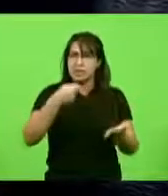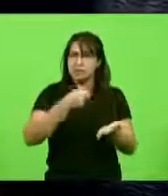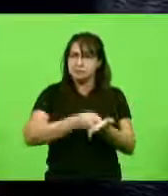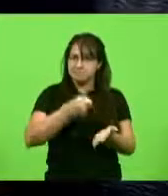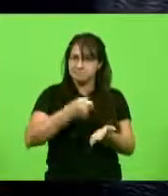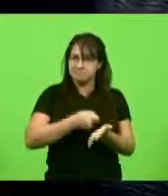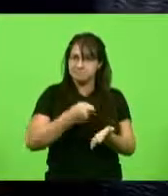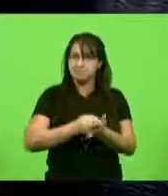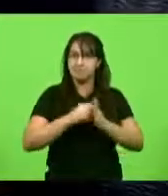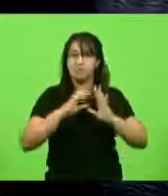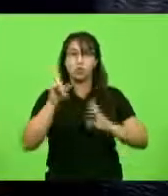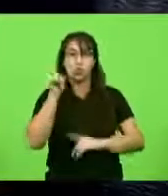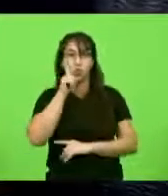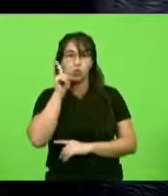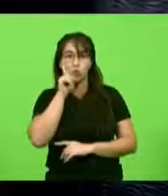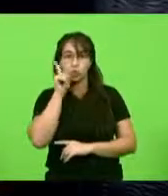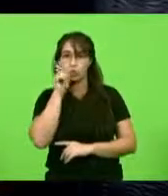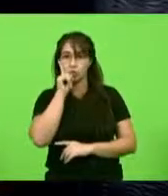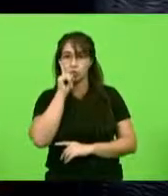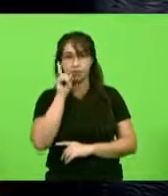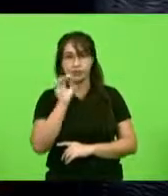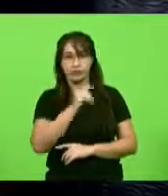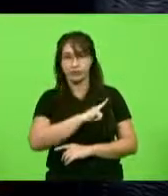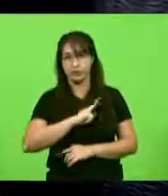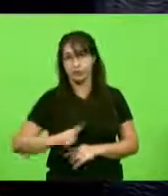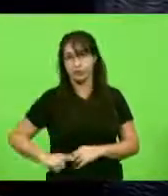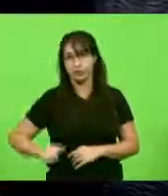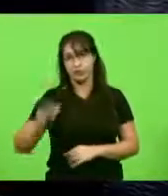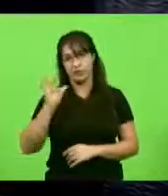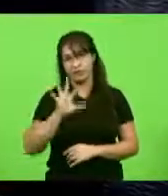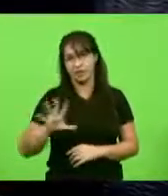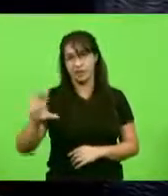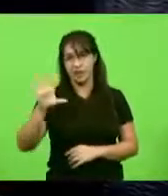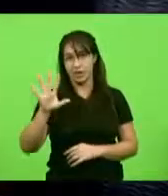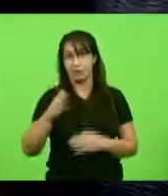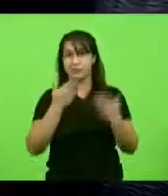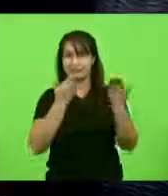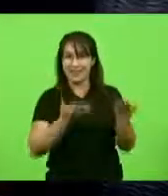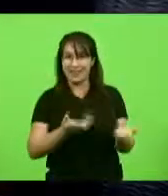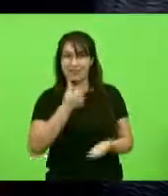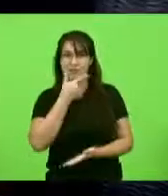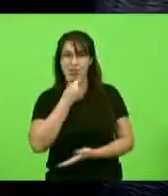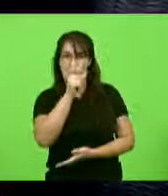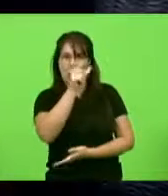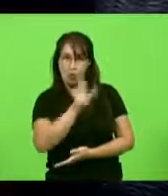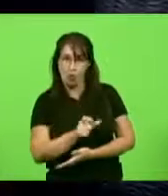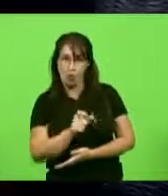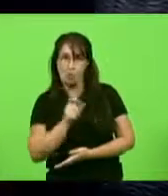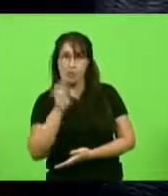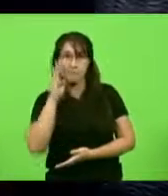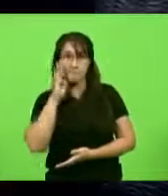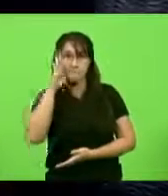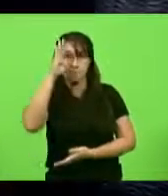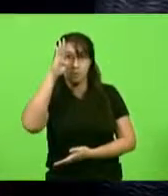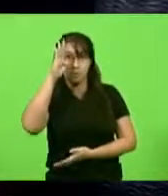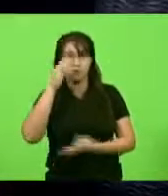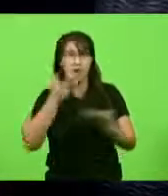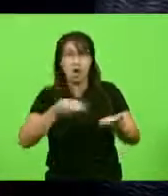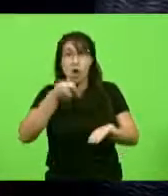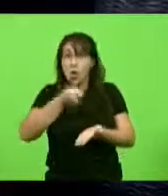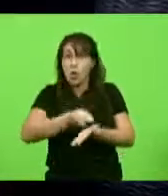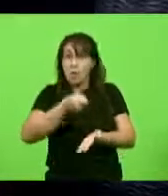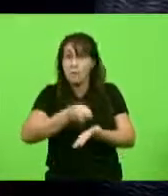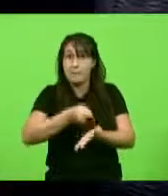todos os dias do governo federal. O Bolsonaro tem questão, é obrigação